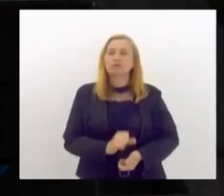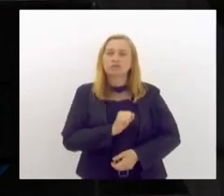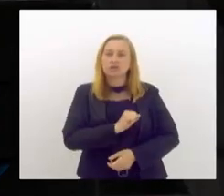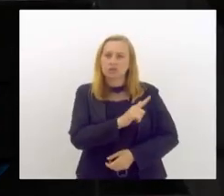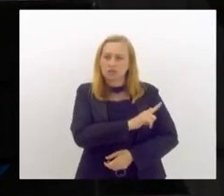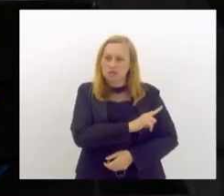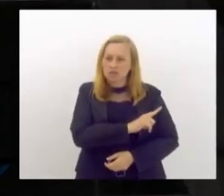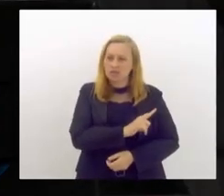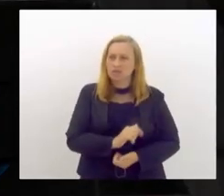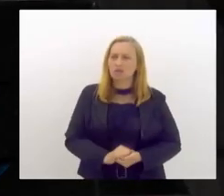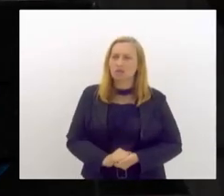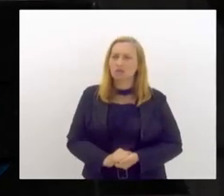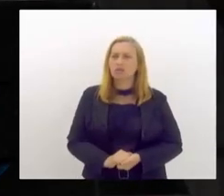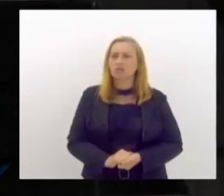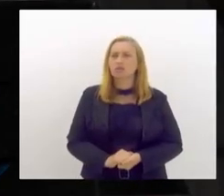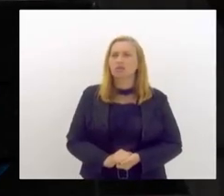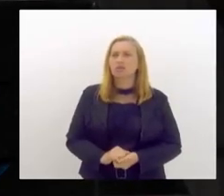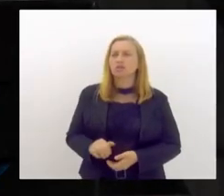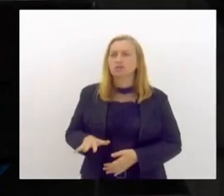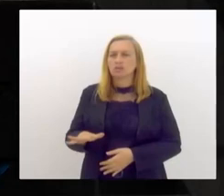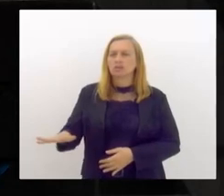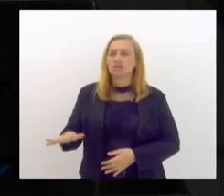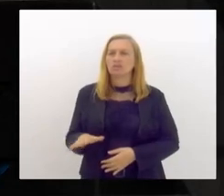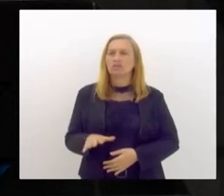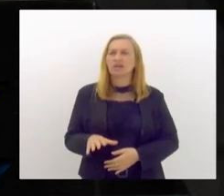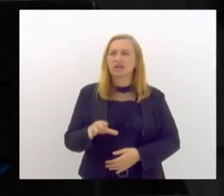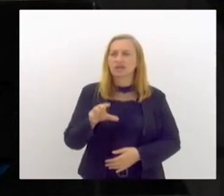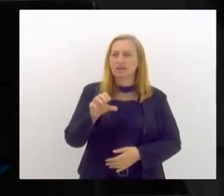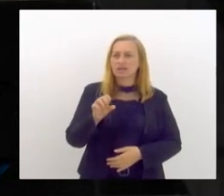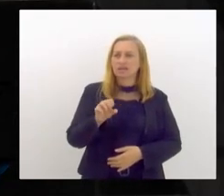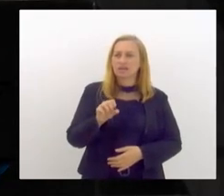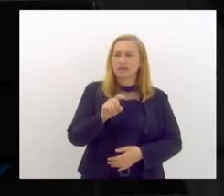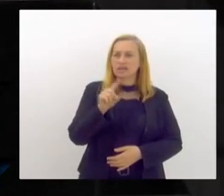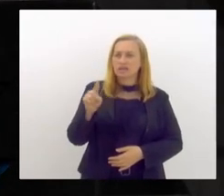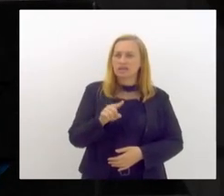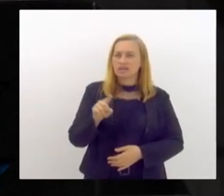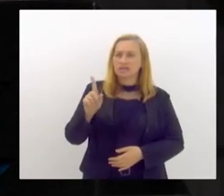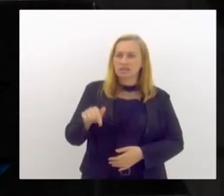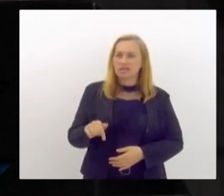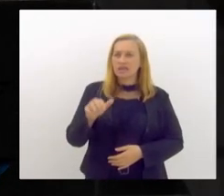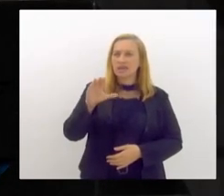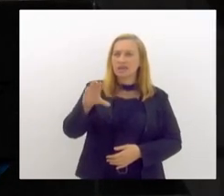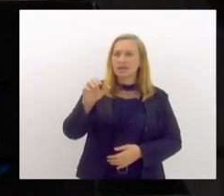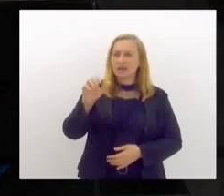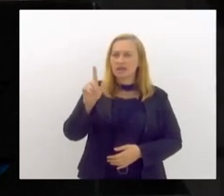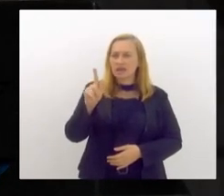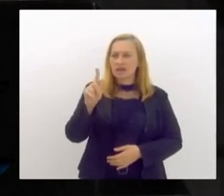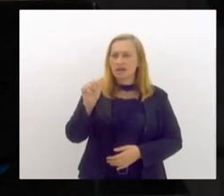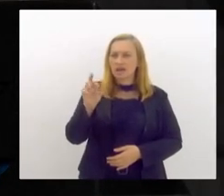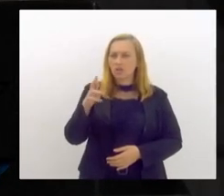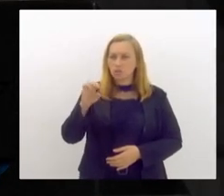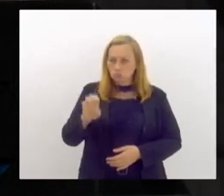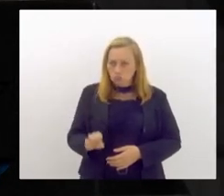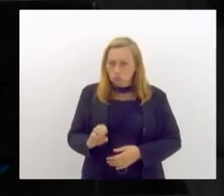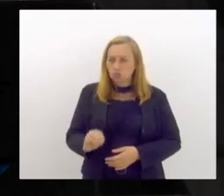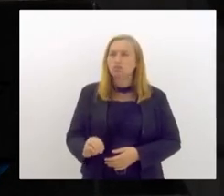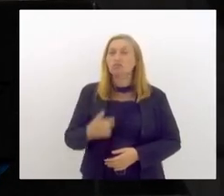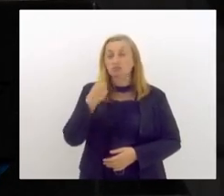Gonçalo, especificamente na comunidade do Zé Garoto, a gente também constatou